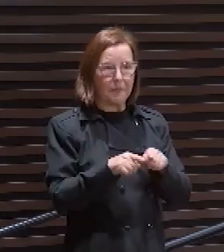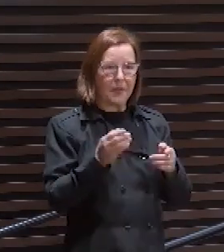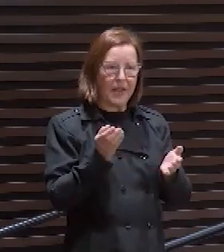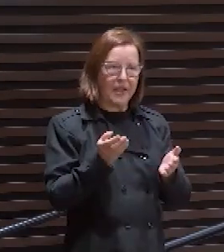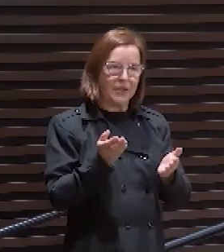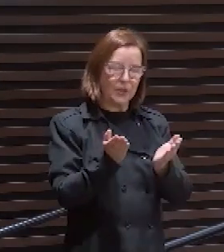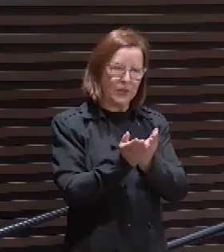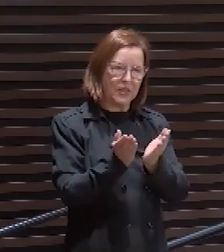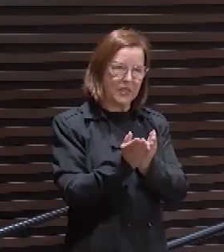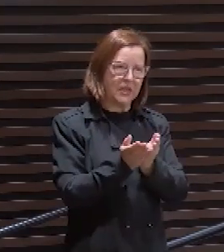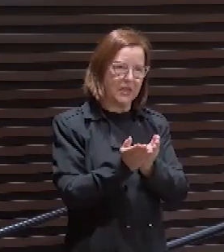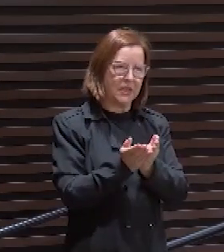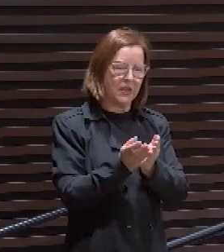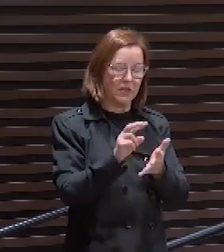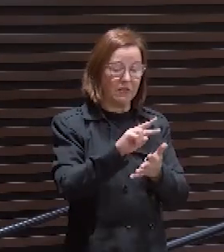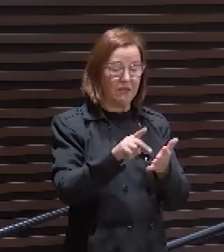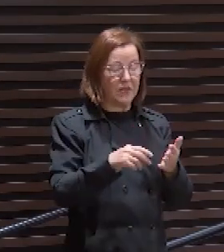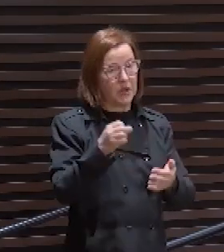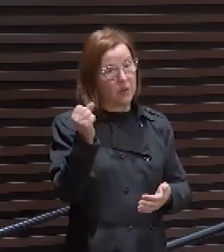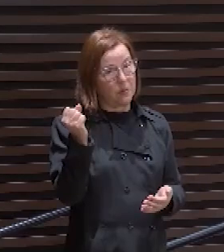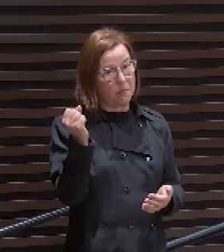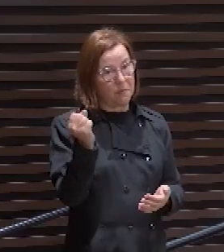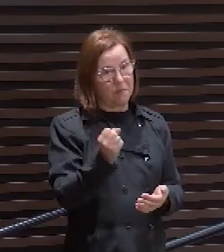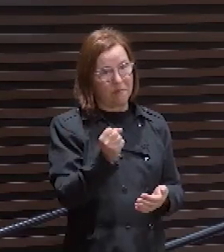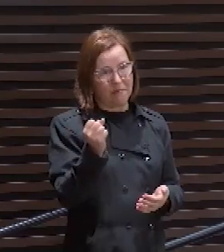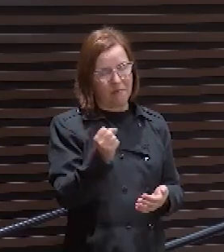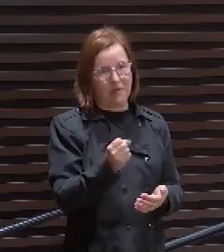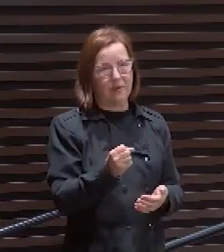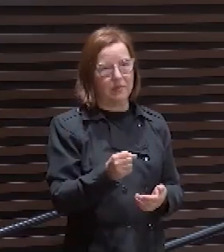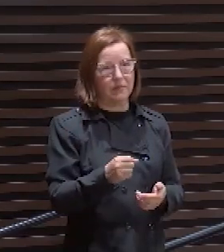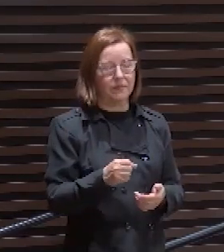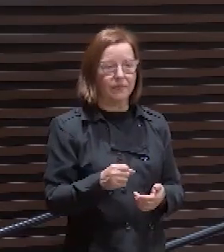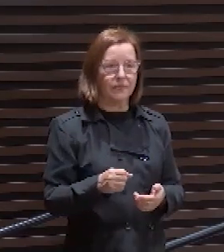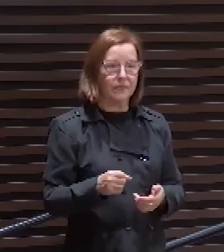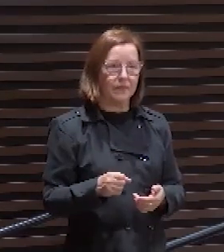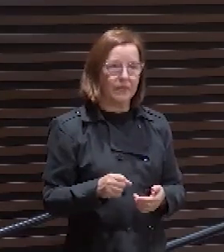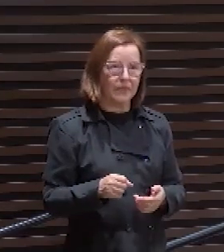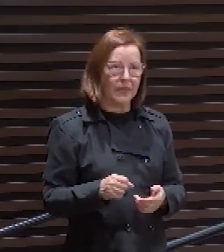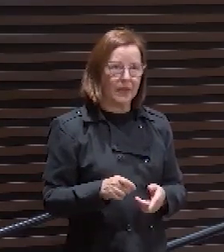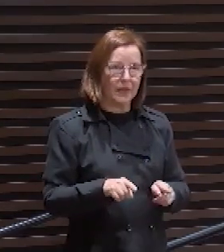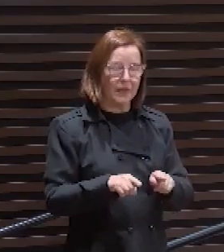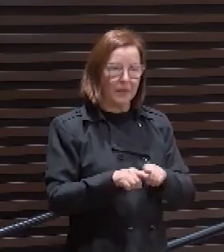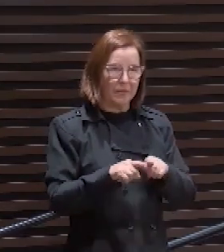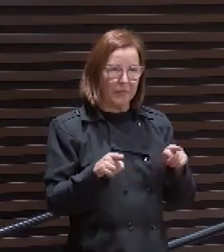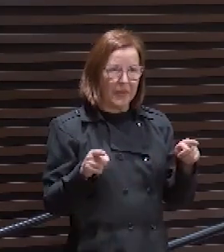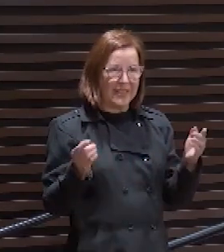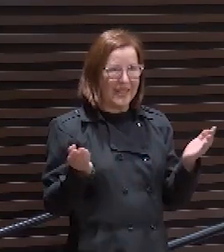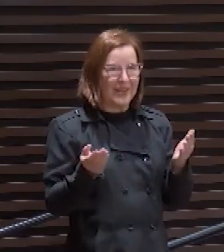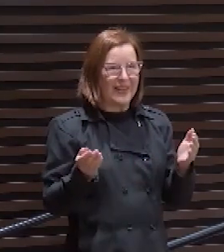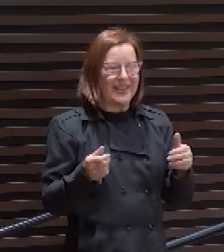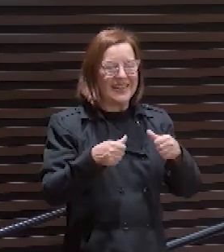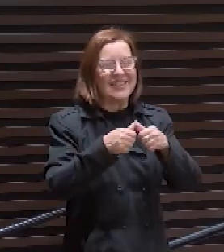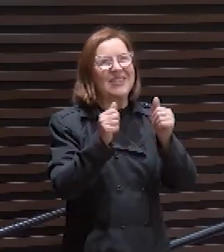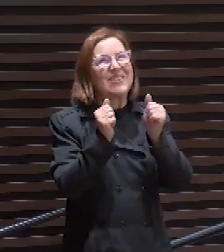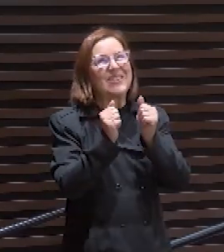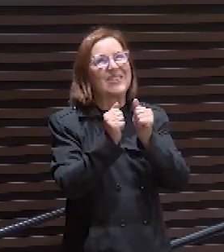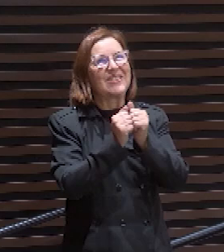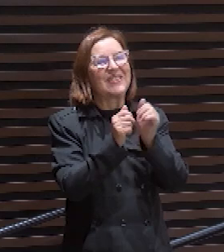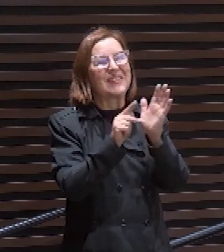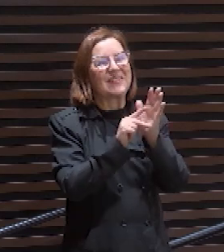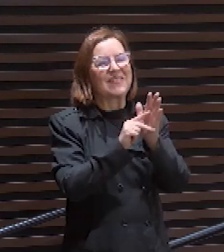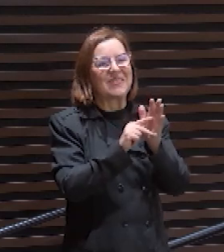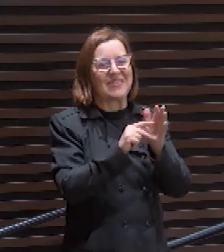eles foram mortos, mas eles estão melhor agora do que antes, porque agora eles estão com o próprio Salvador. Eles estão com